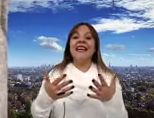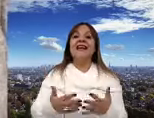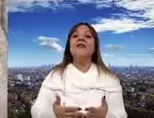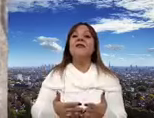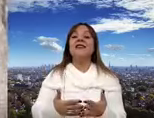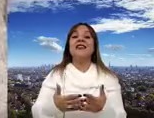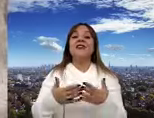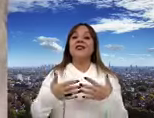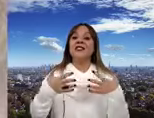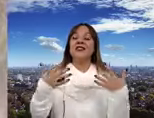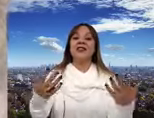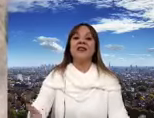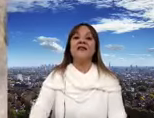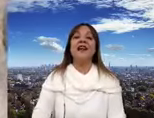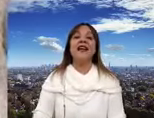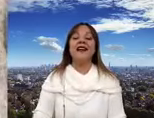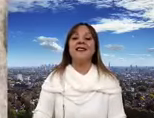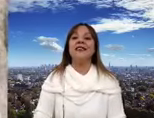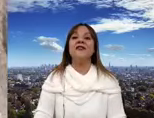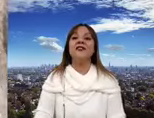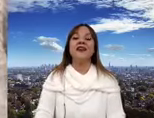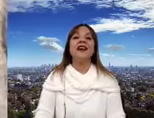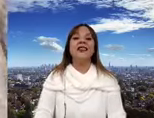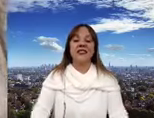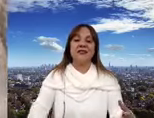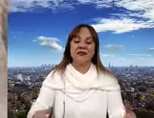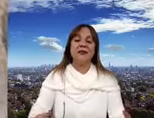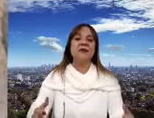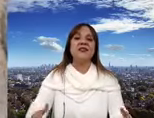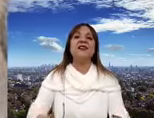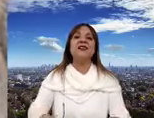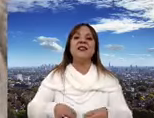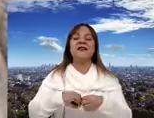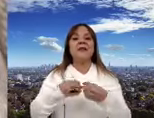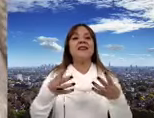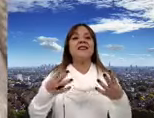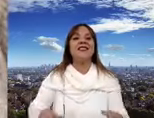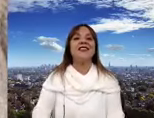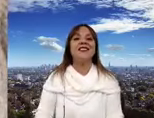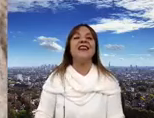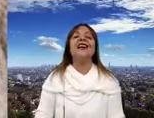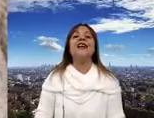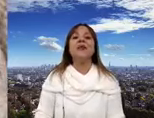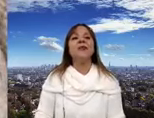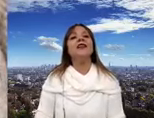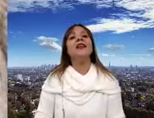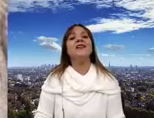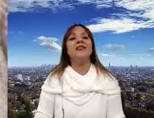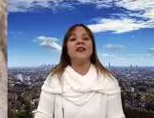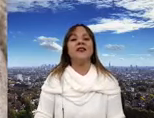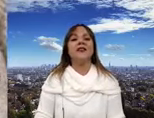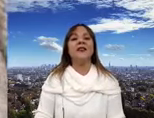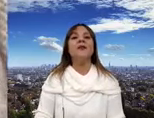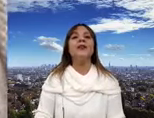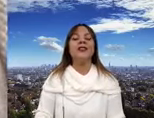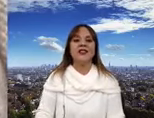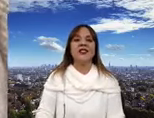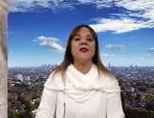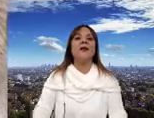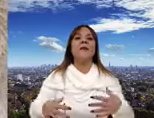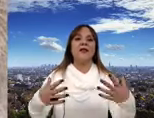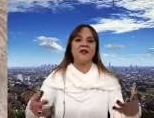ele conseguiu descrever assim, foi tocante, assim, foi emocionante. Você escreveu bastante. Que bonito, Jefferson. É tão bonito, né, a gente colocar